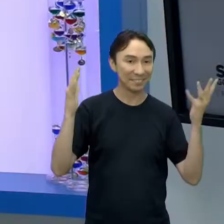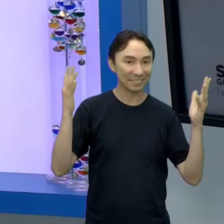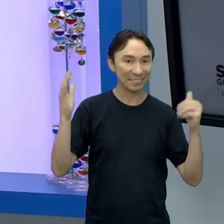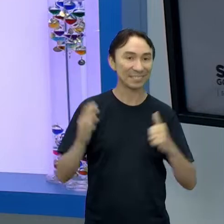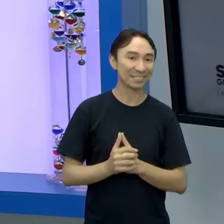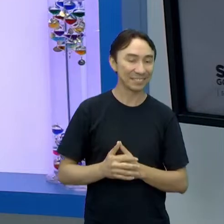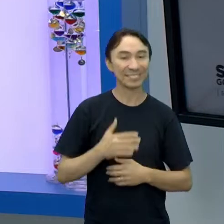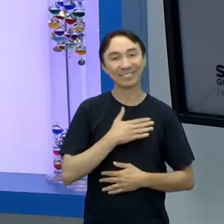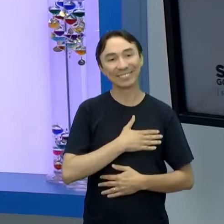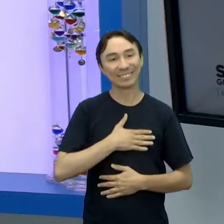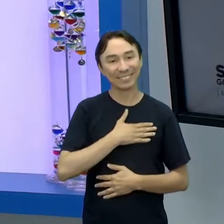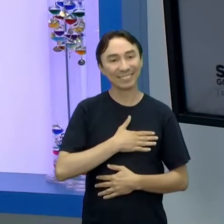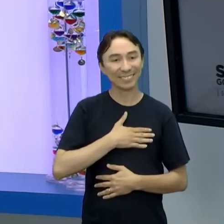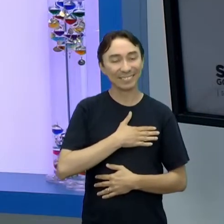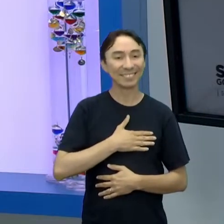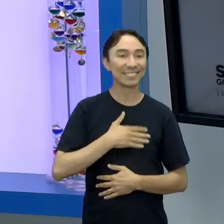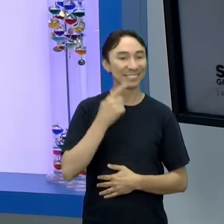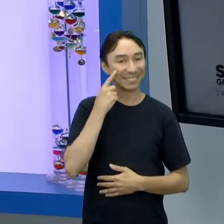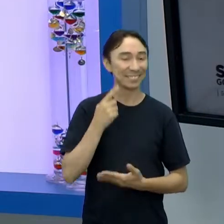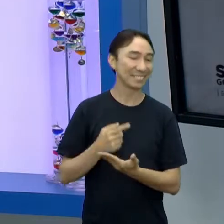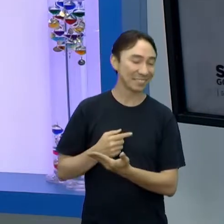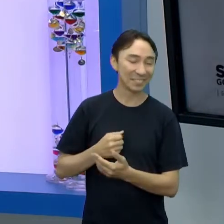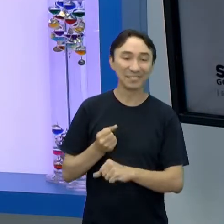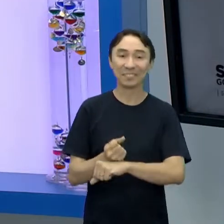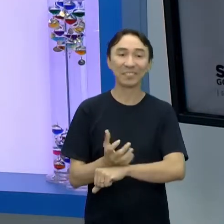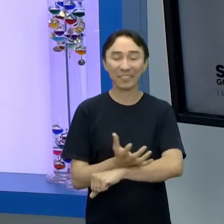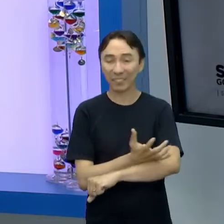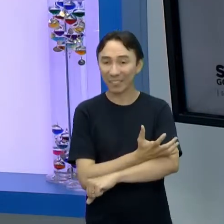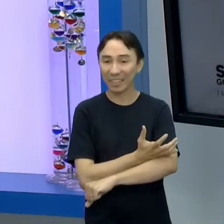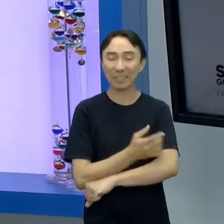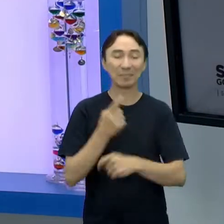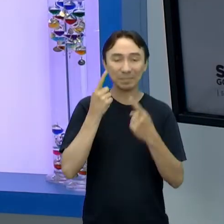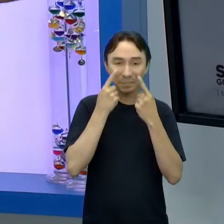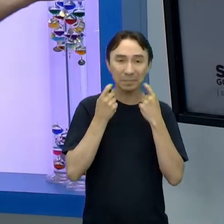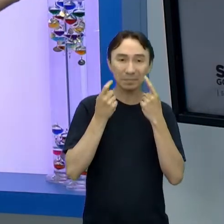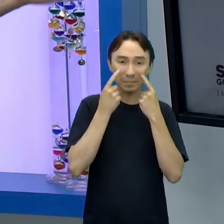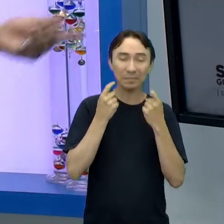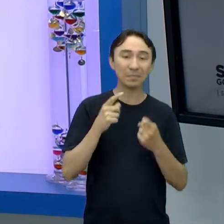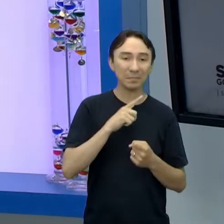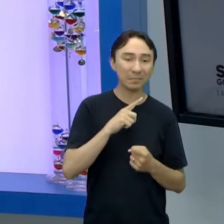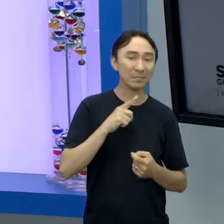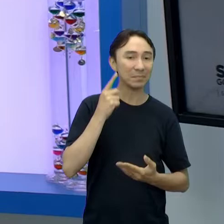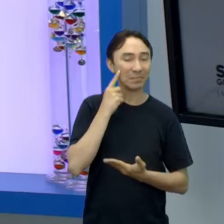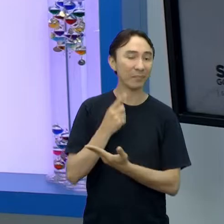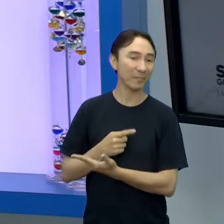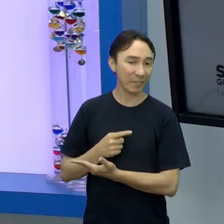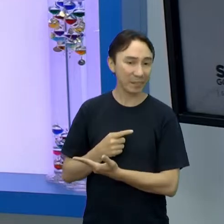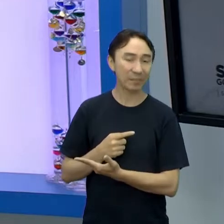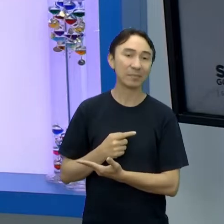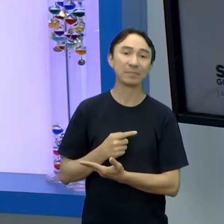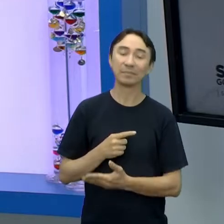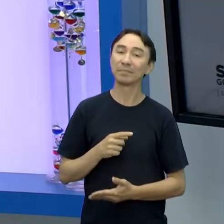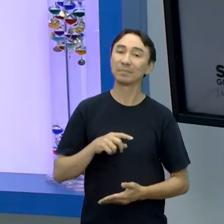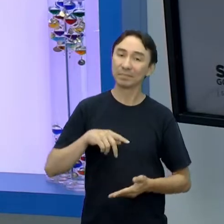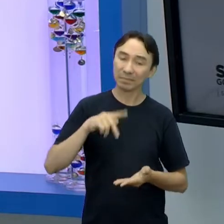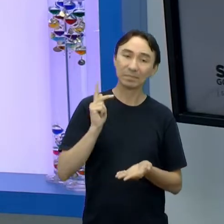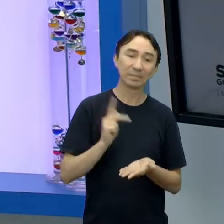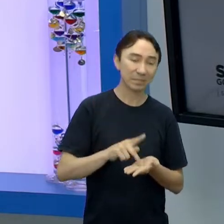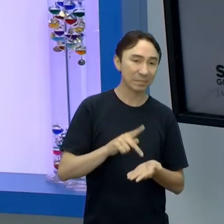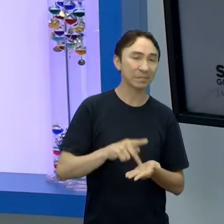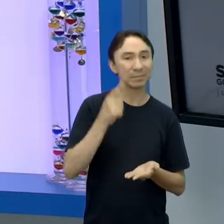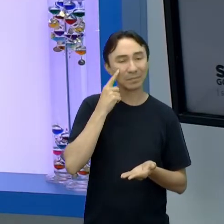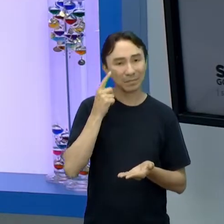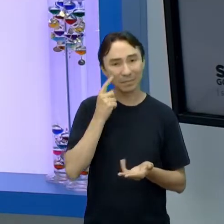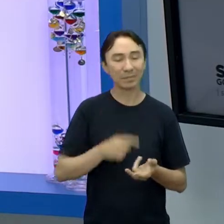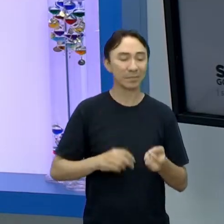bode? Olha, a Ribainha aqui tá até emocionada, aqui chorando, emocionada do que o bode fez, né? Ele realmente é capoeirista, ele